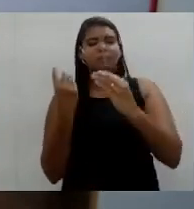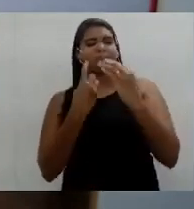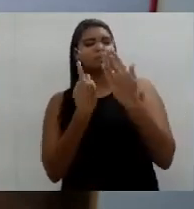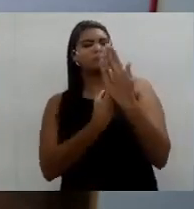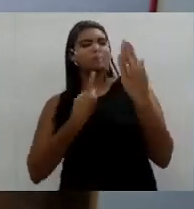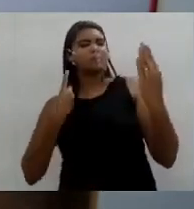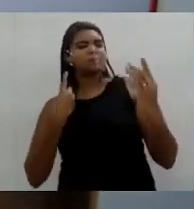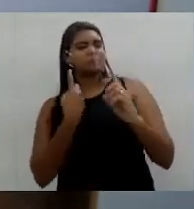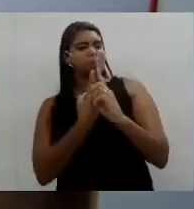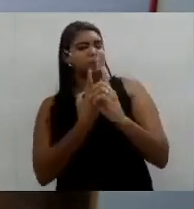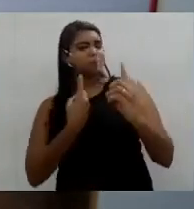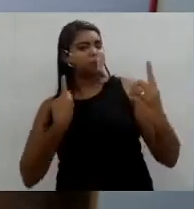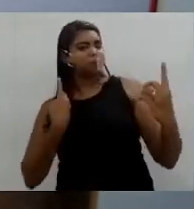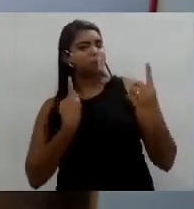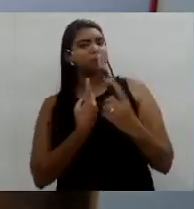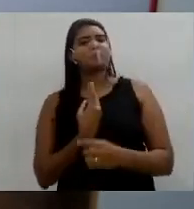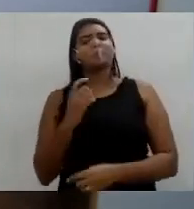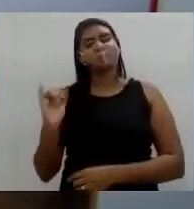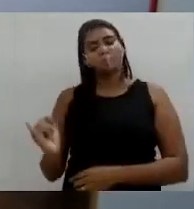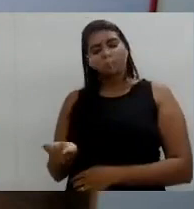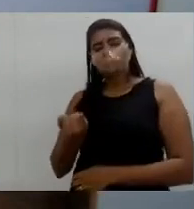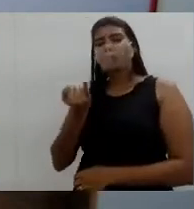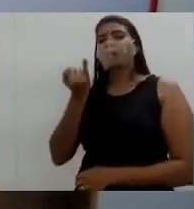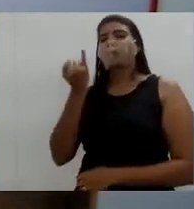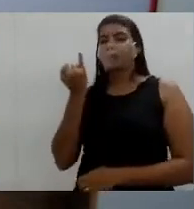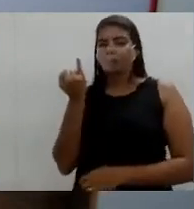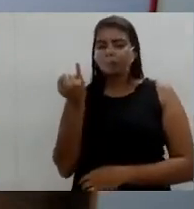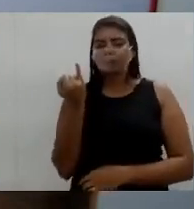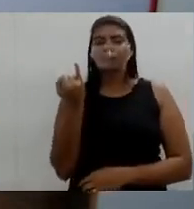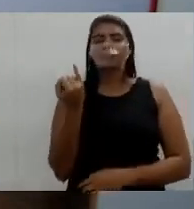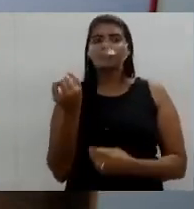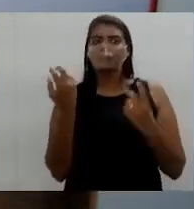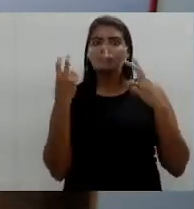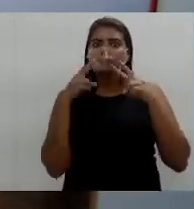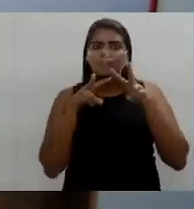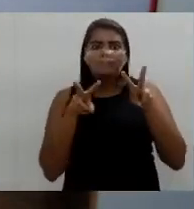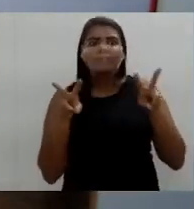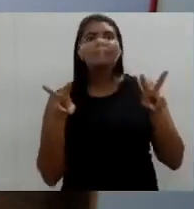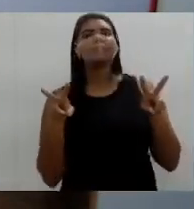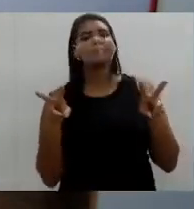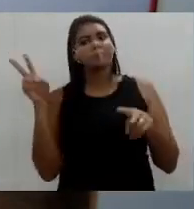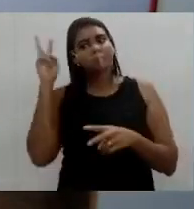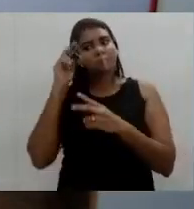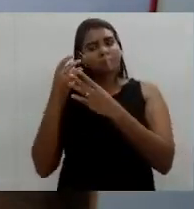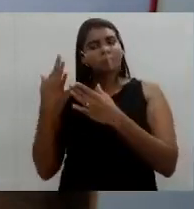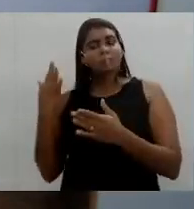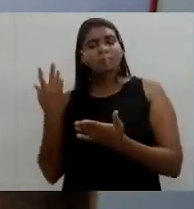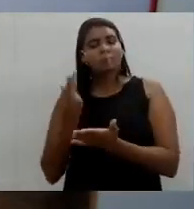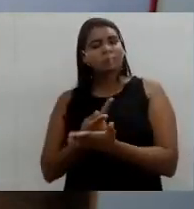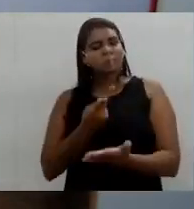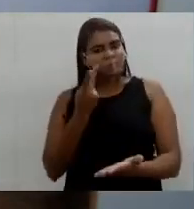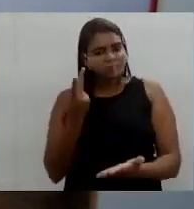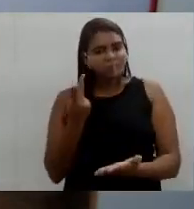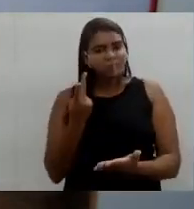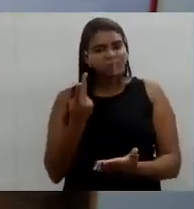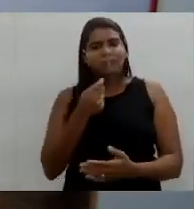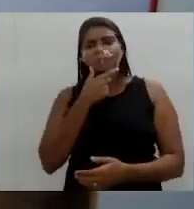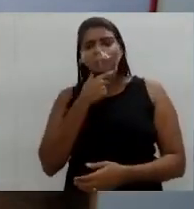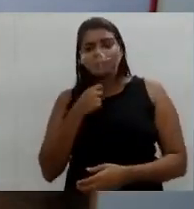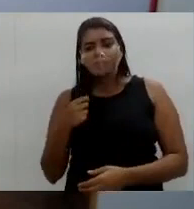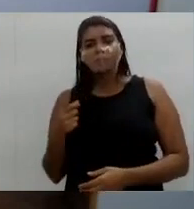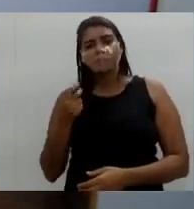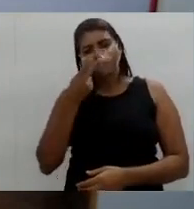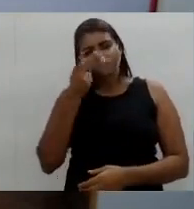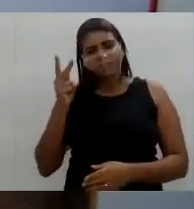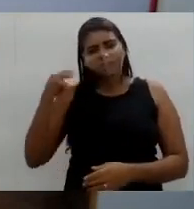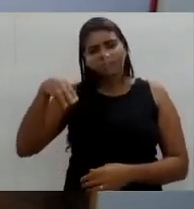porque aí a gente vai ter a oportunidade de ver mais esse fato histórico, né? Da ida do homem até Marte.